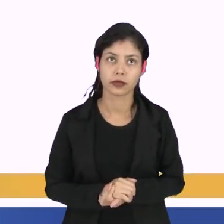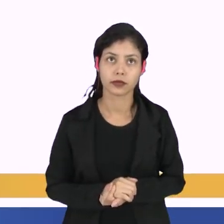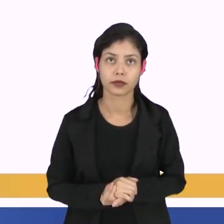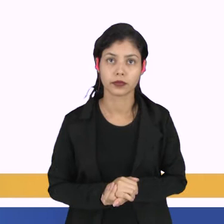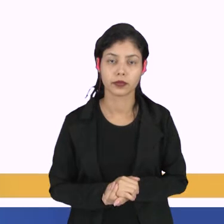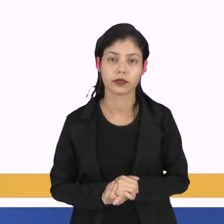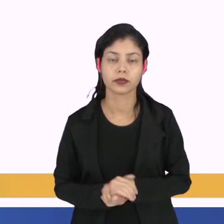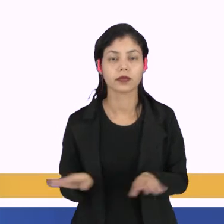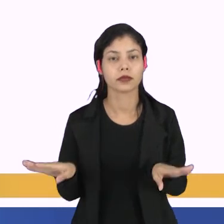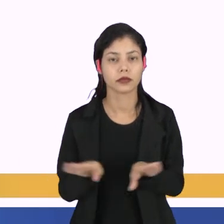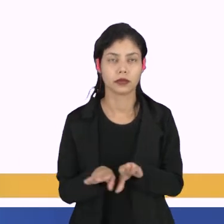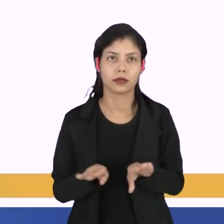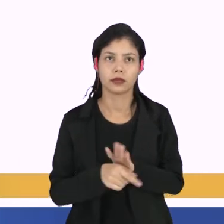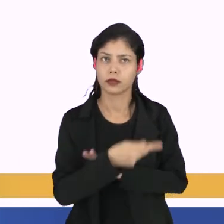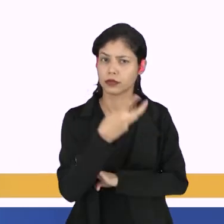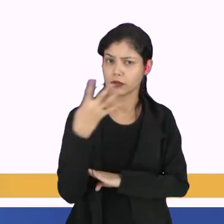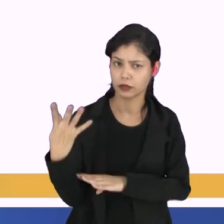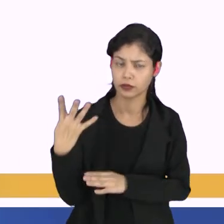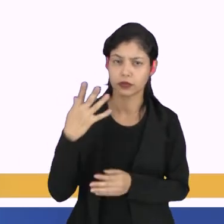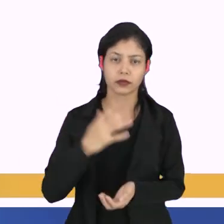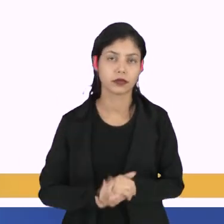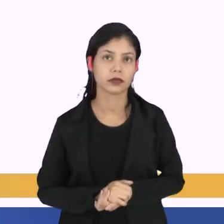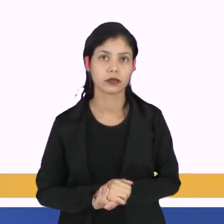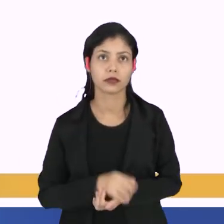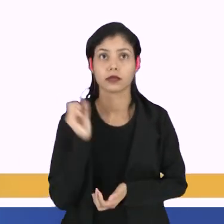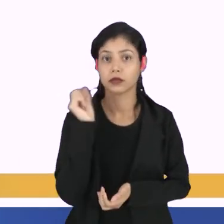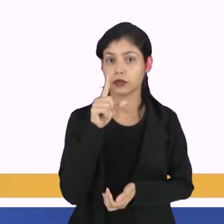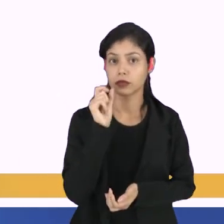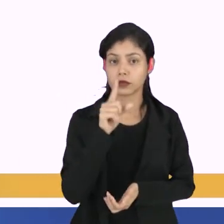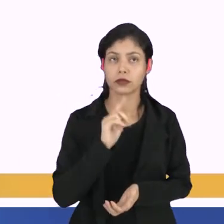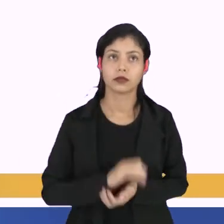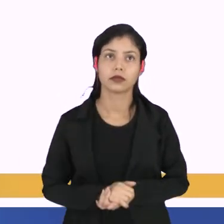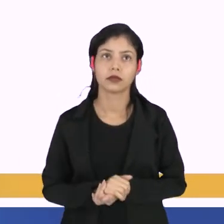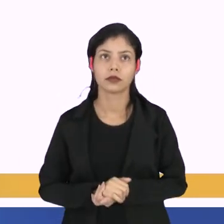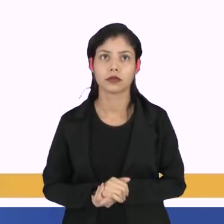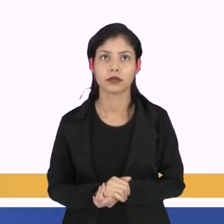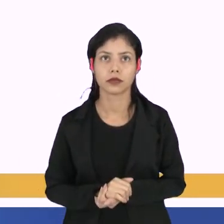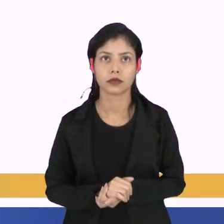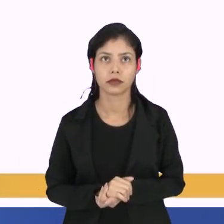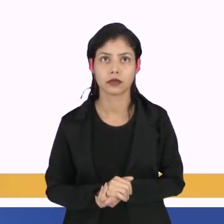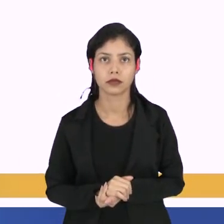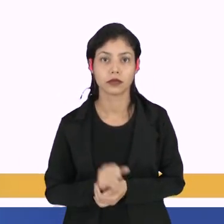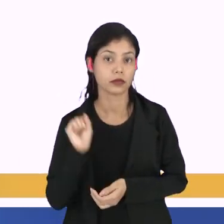fevereiro, e aí nós temos o quantitativo. O azul, nós temos